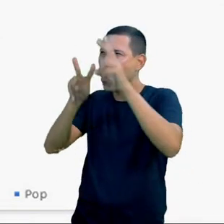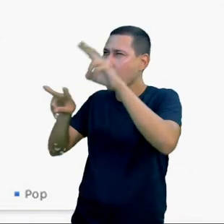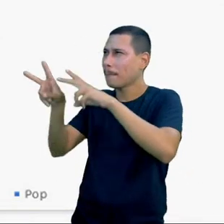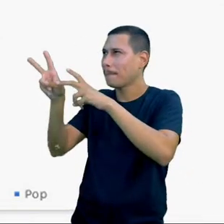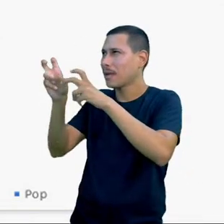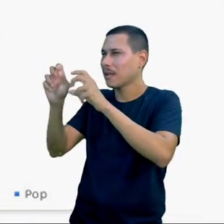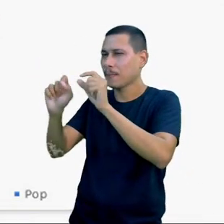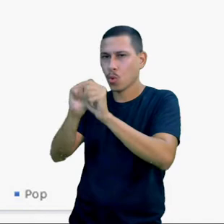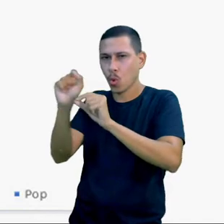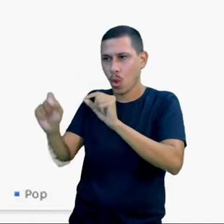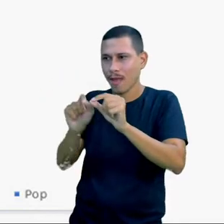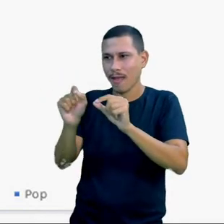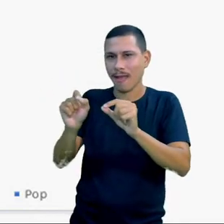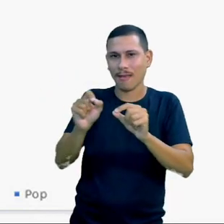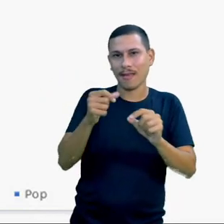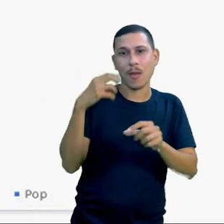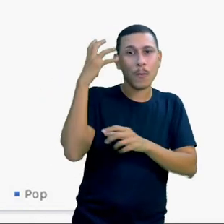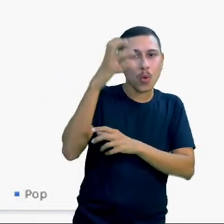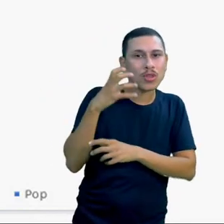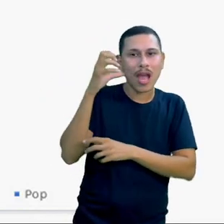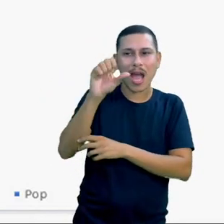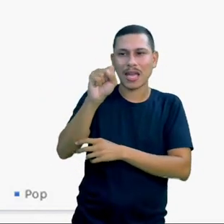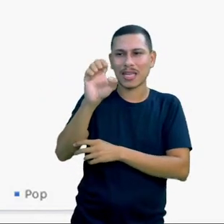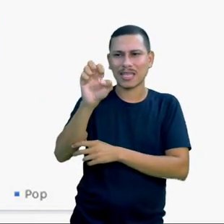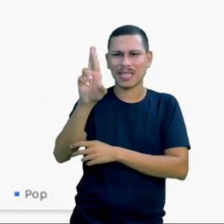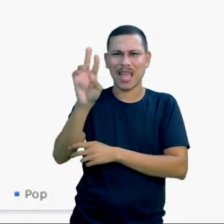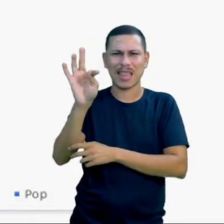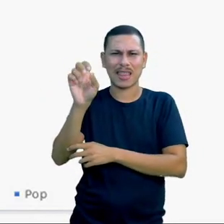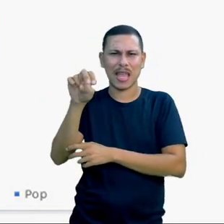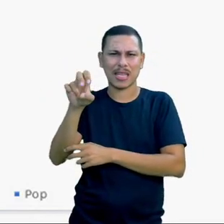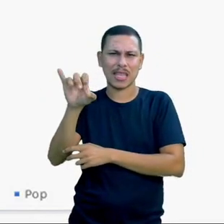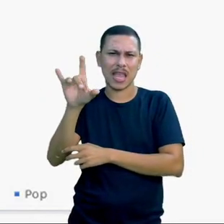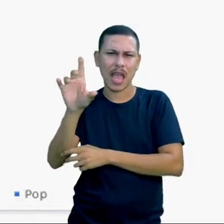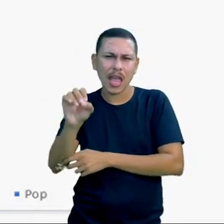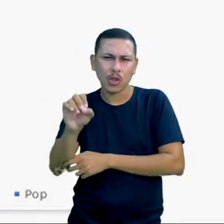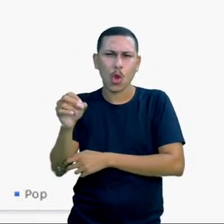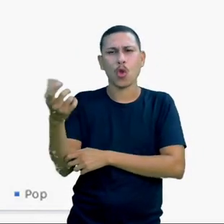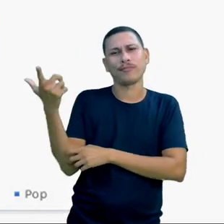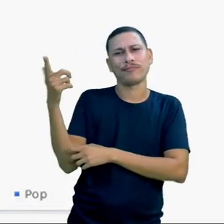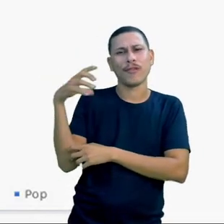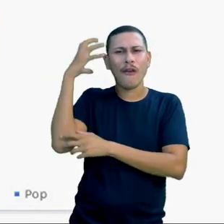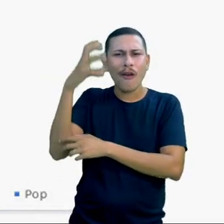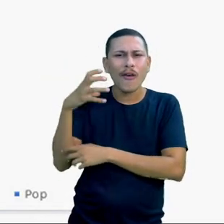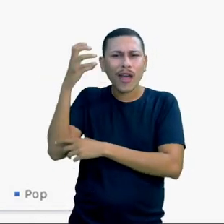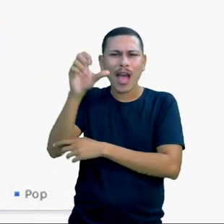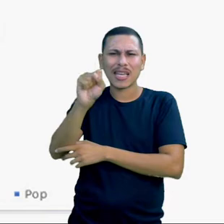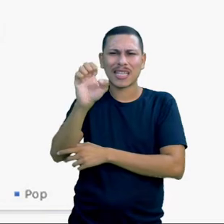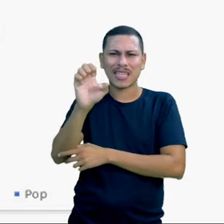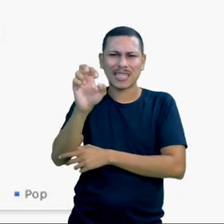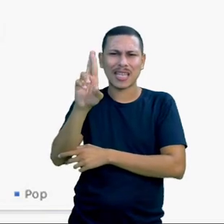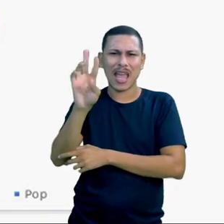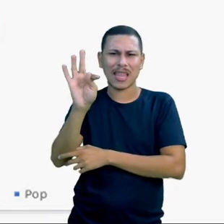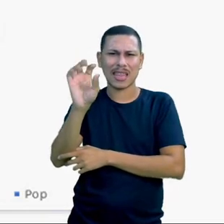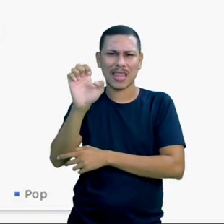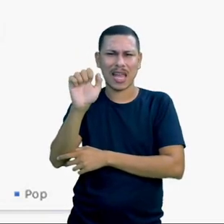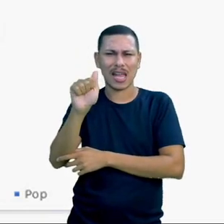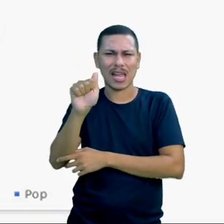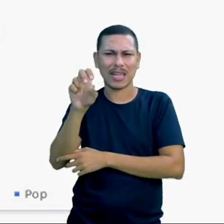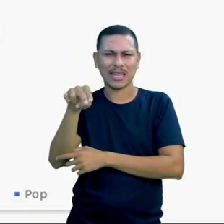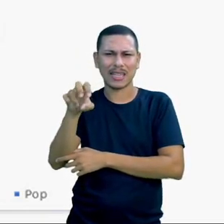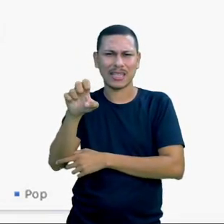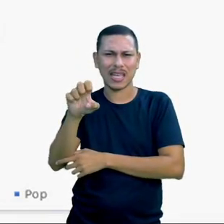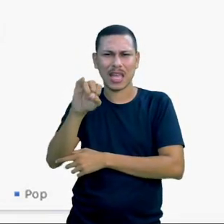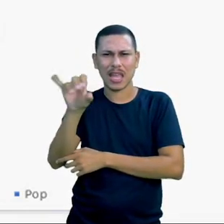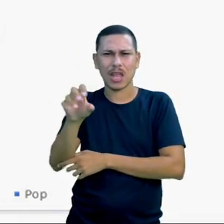tem o sertanejo pop, tem o sertanejo universitário, tem o sertanejo raiz, né?